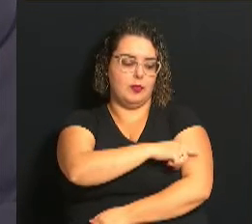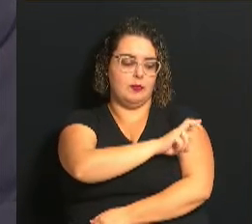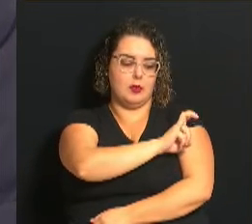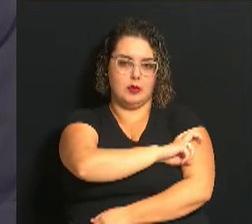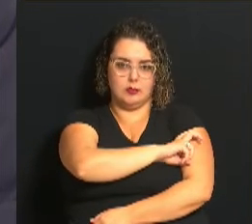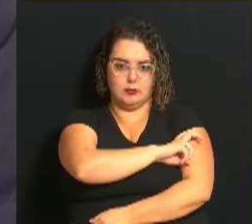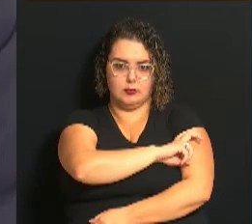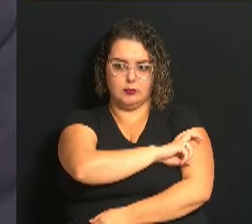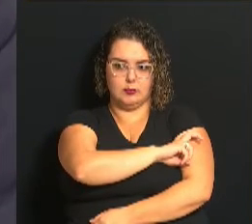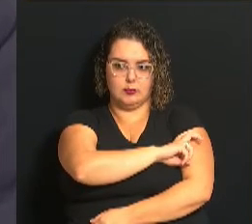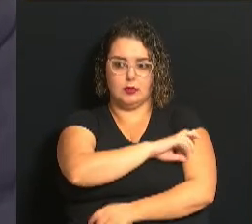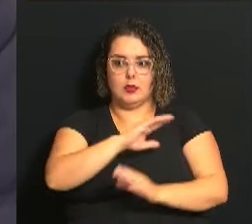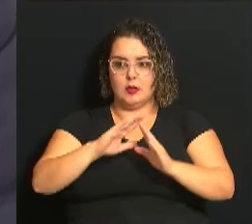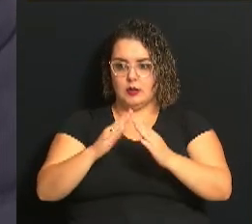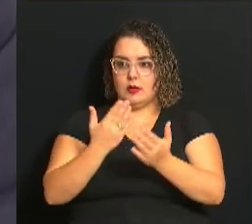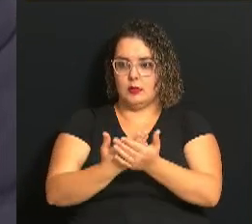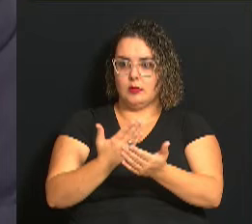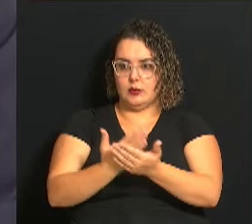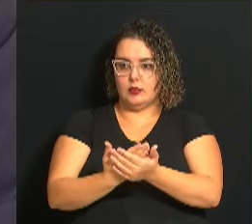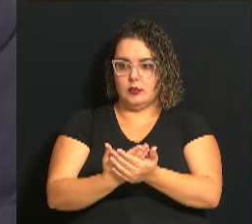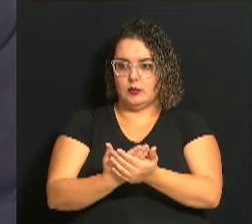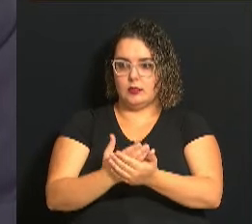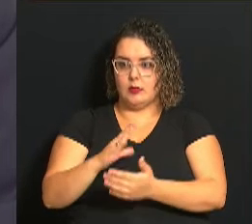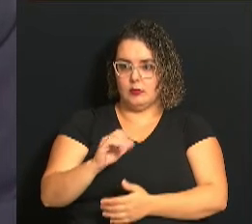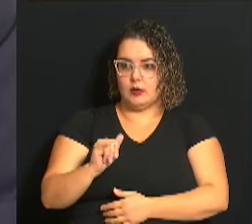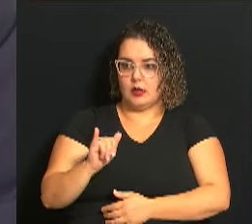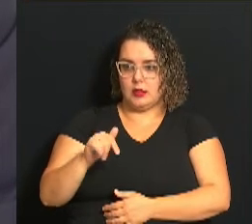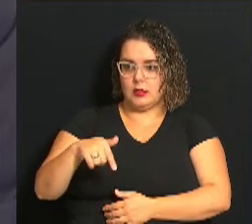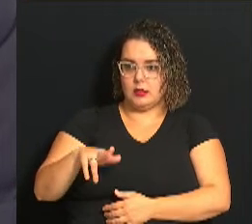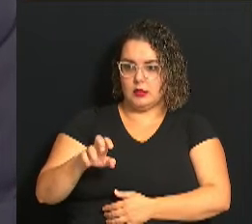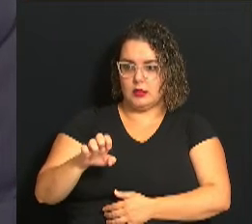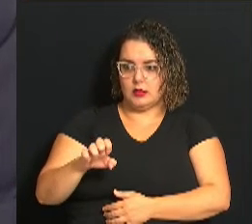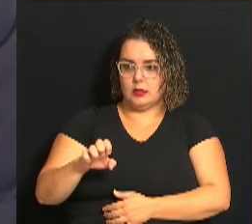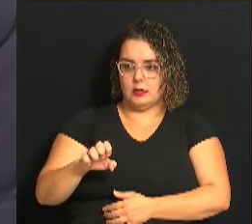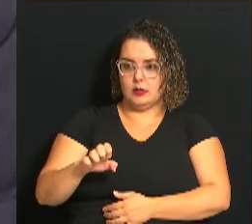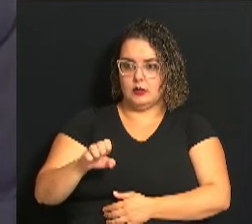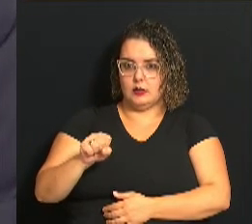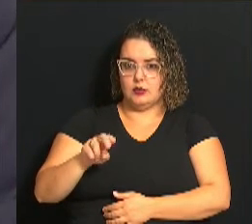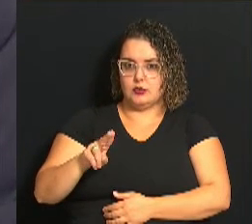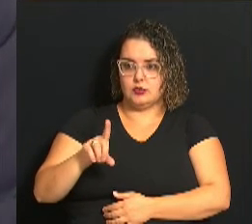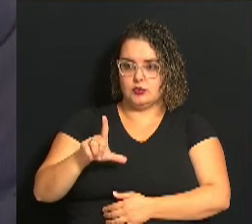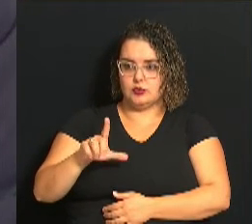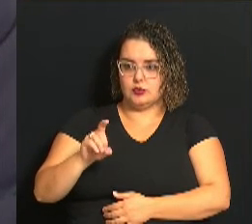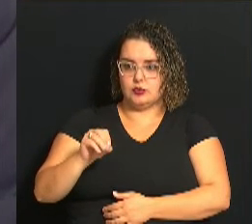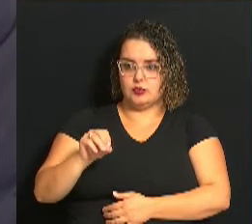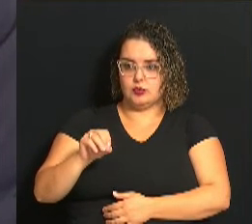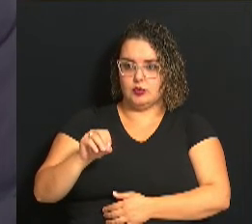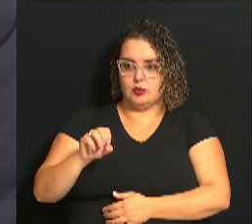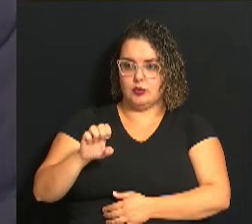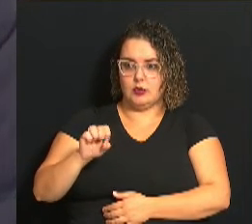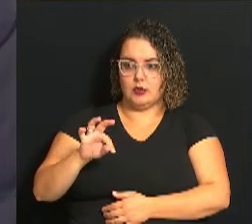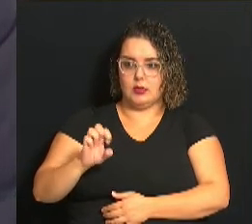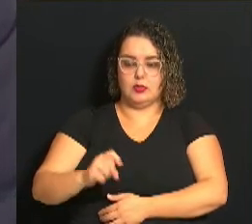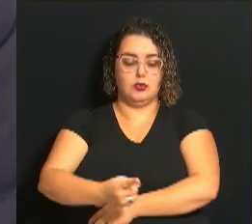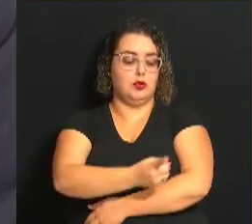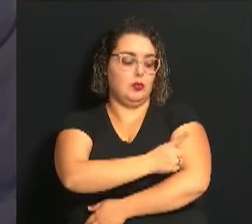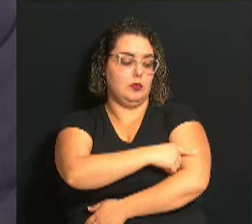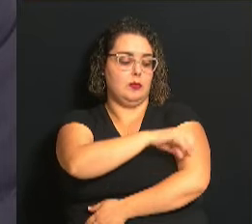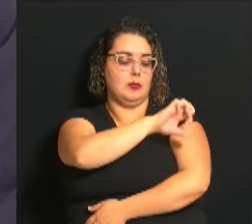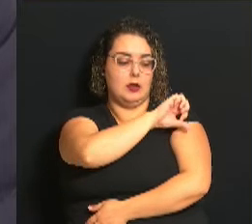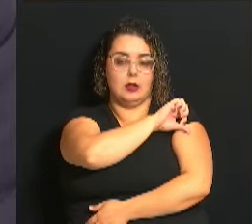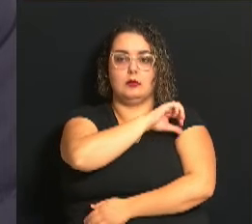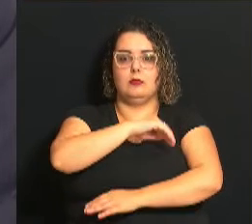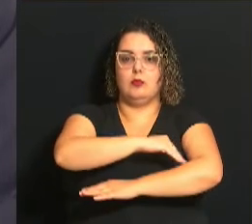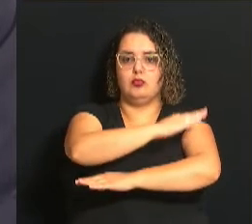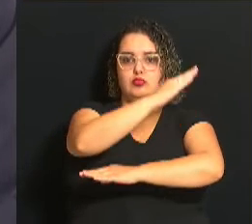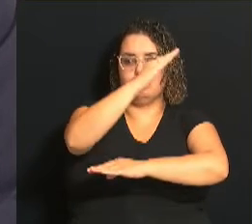temos as escolas de tempo integral, como o CAIC, que é uma escola muito grande na região sudoeste, que atende do 1º ao 9º integral. Então, naturalmente,